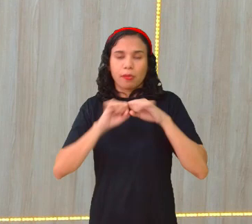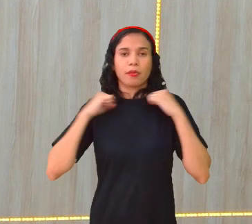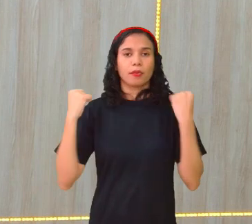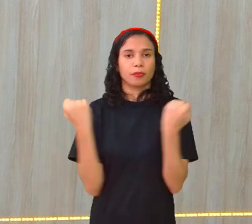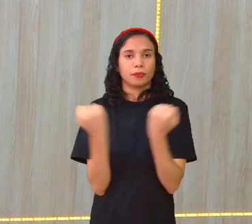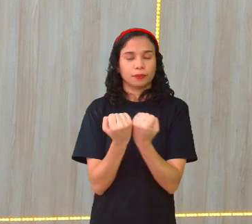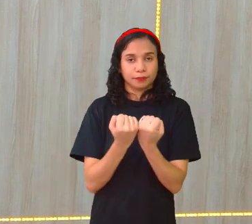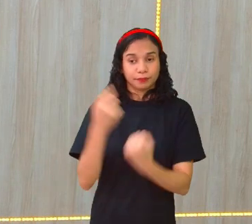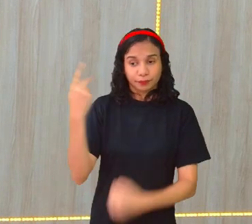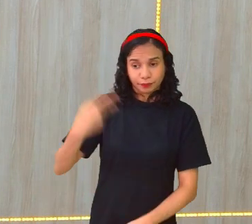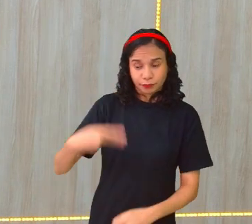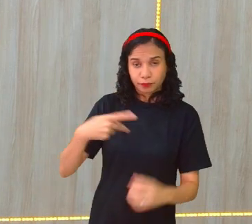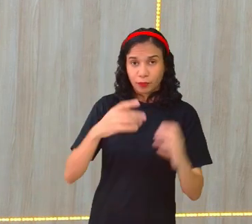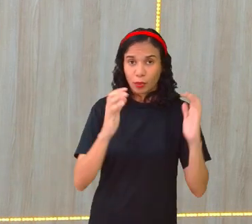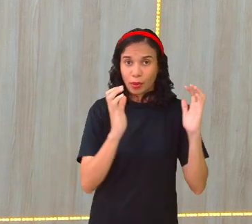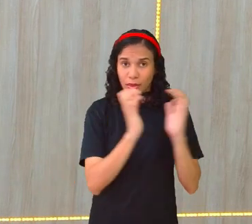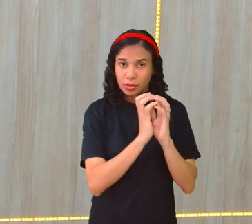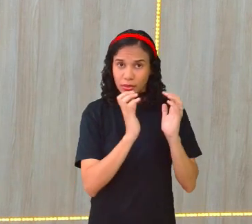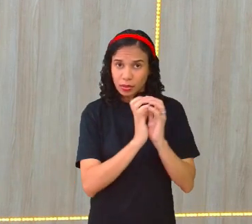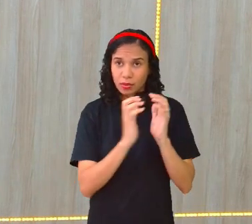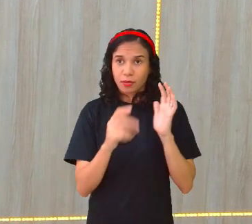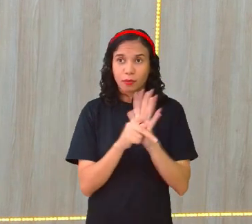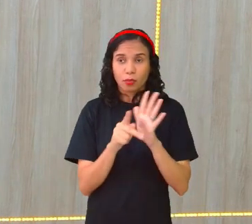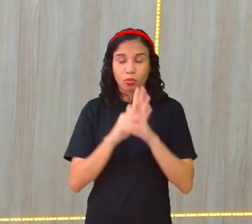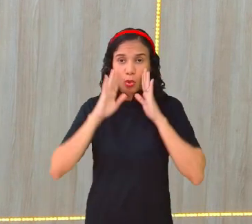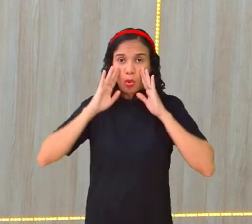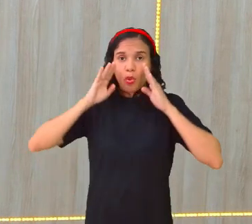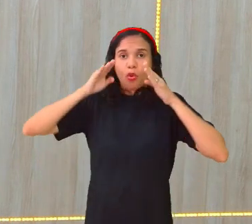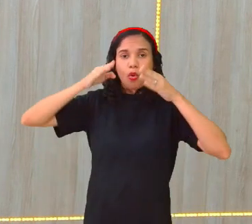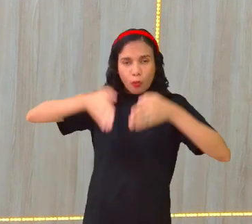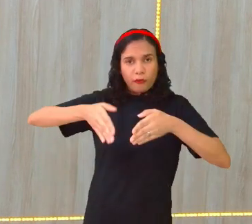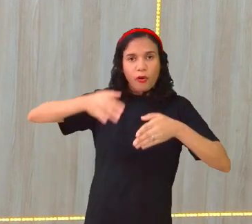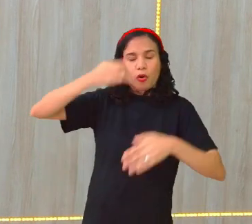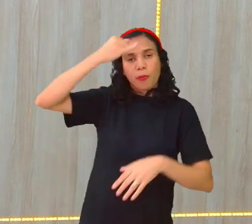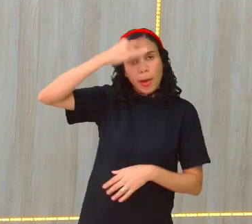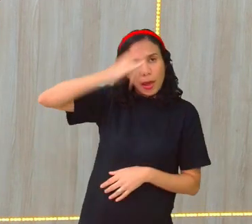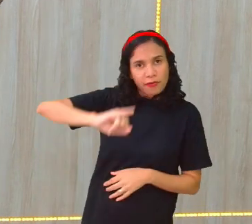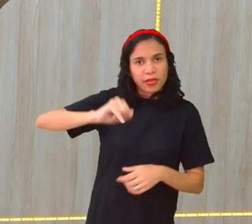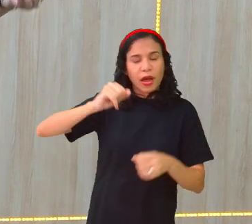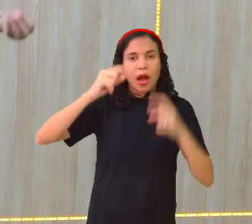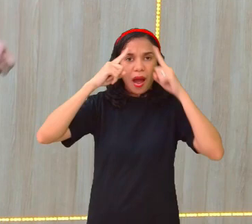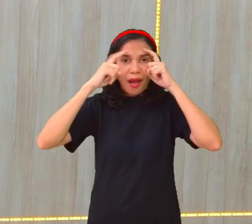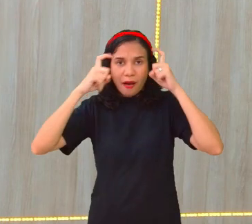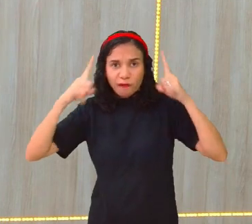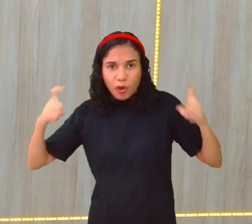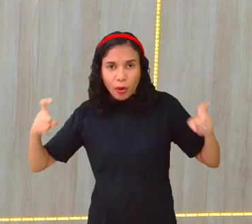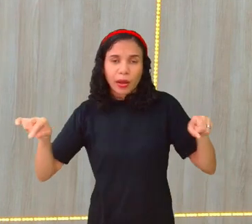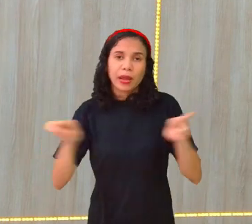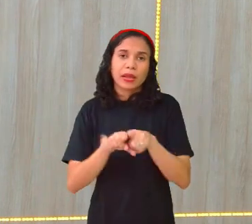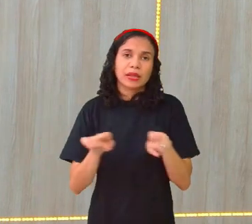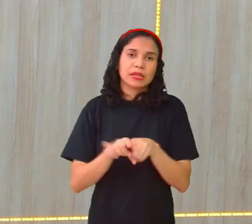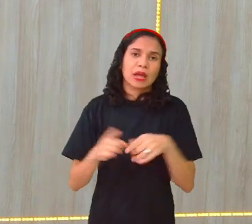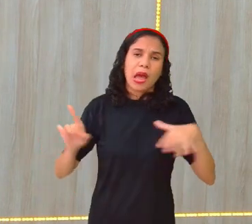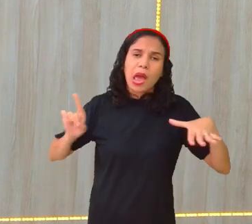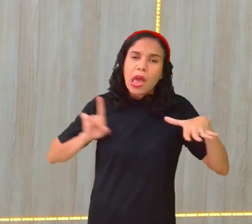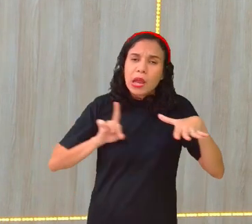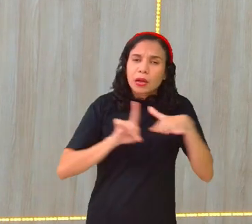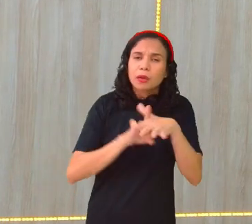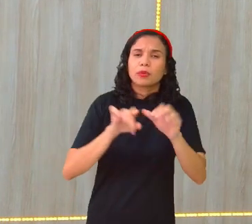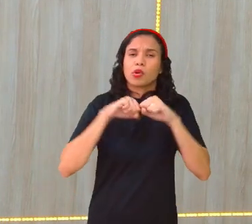no Recife, foi concebido com foco na prevenção à violência, inclusão social,